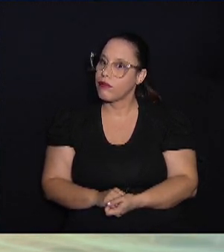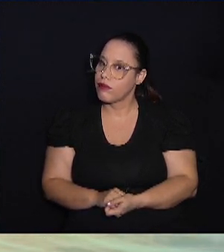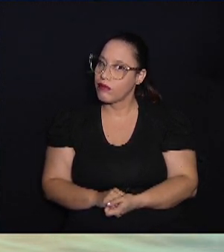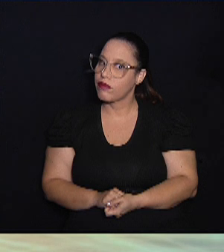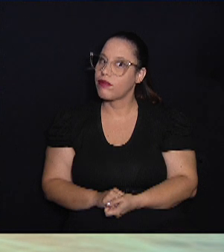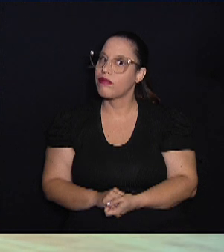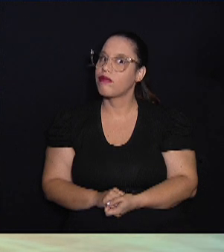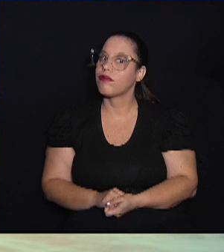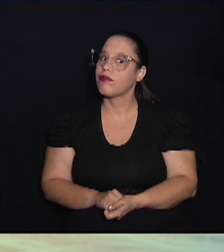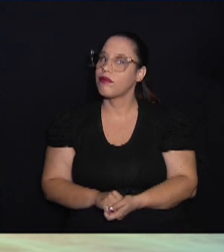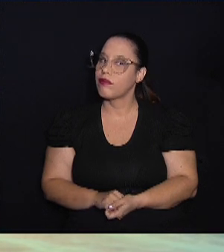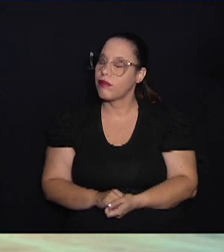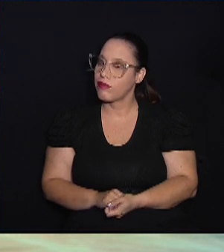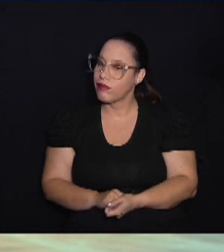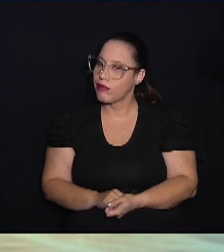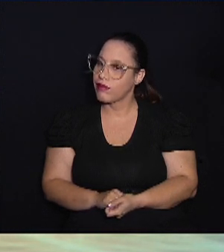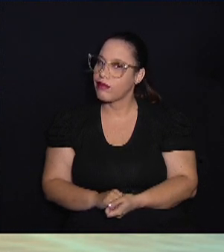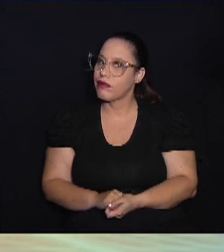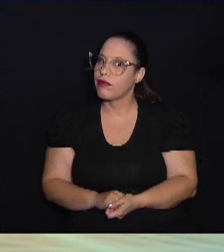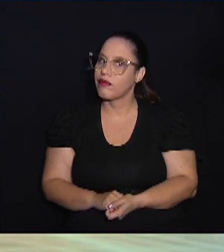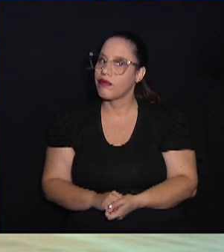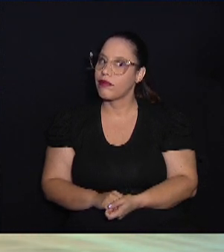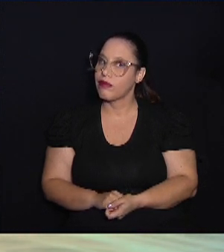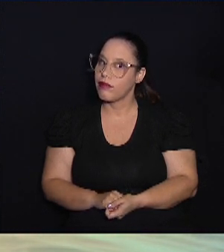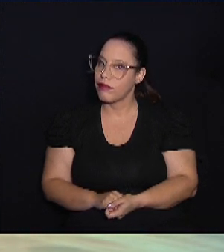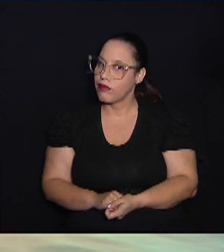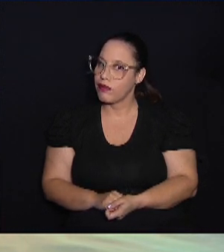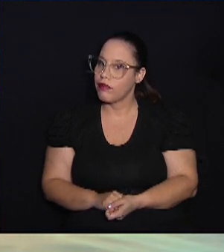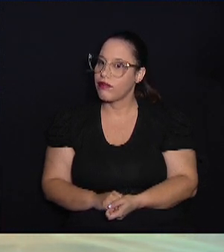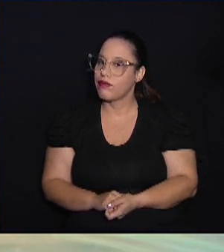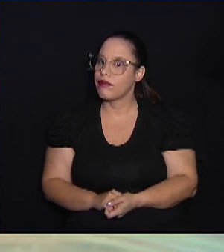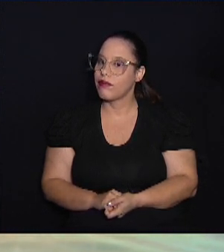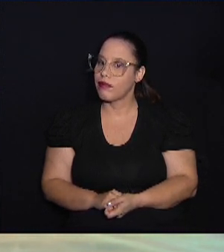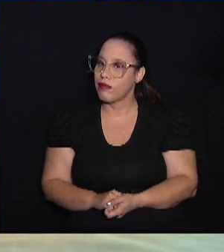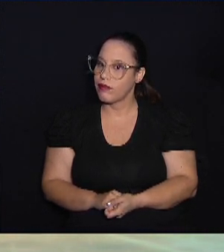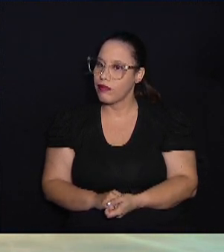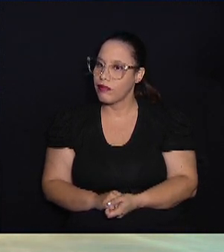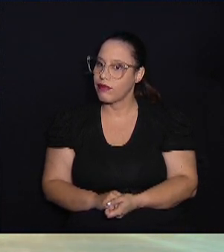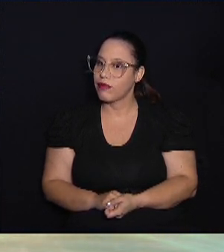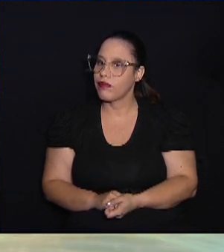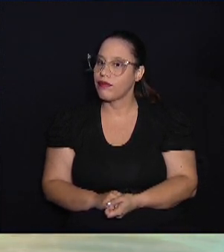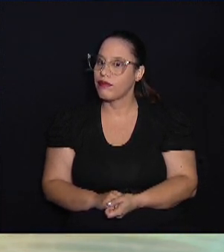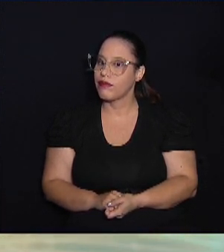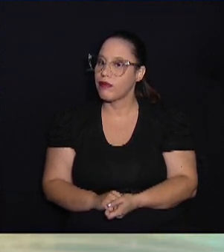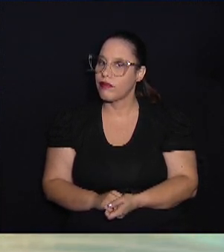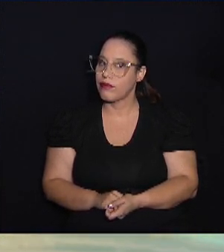com deficiência. Auxiliar administrativo,